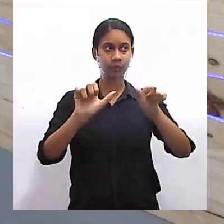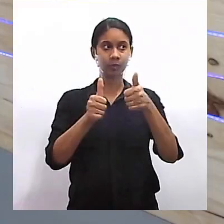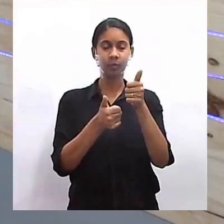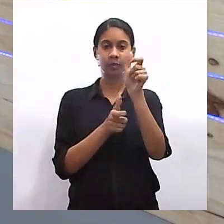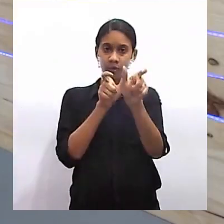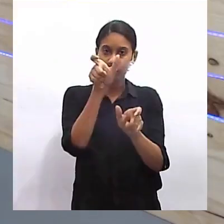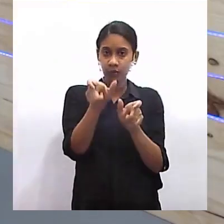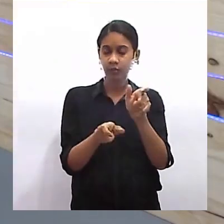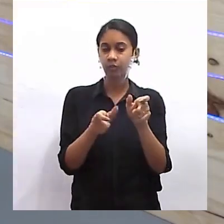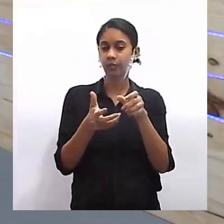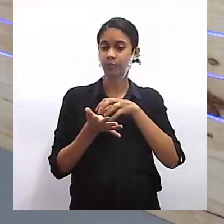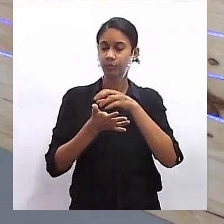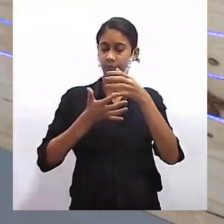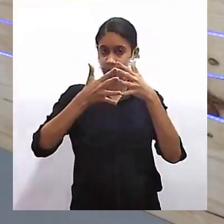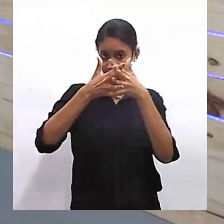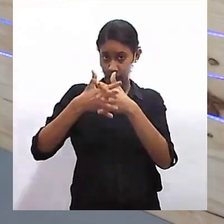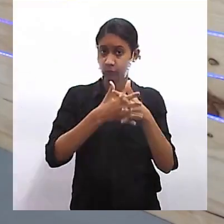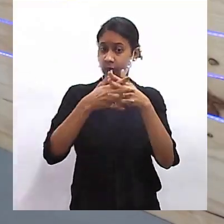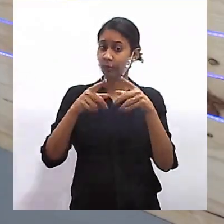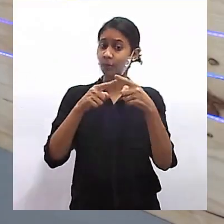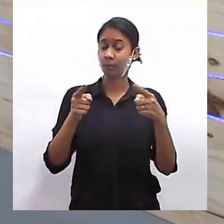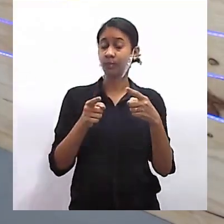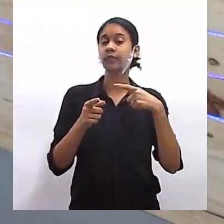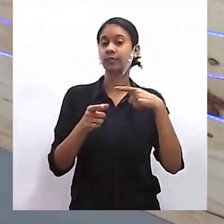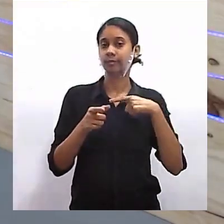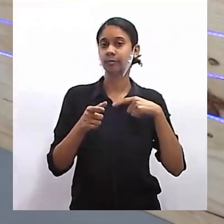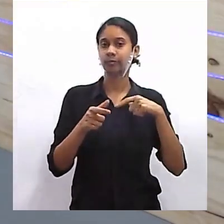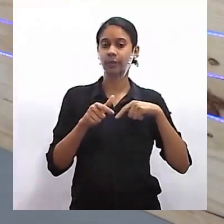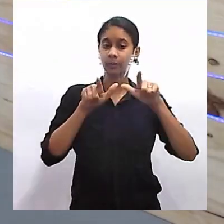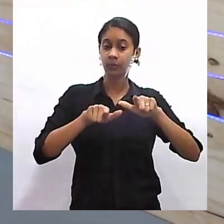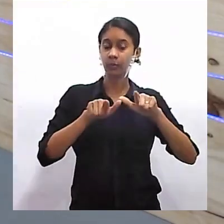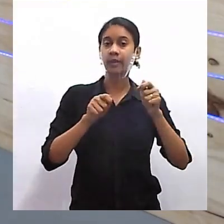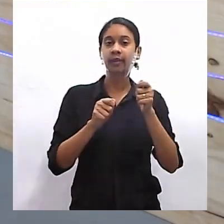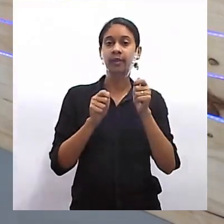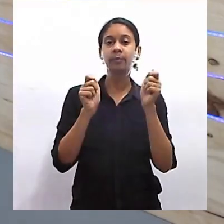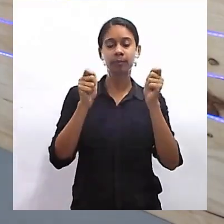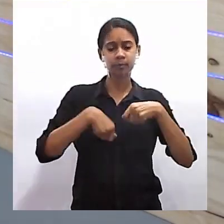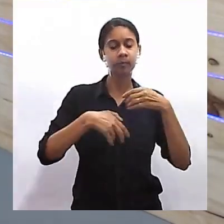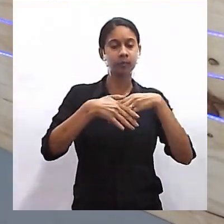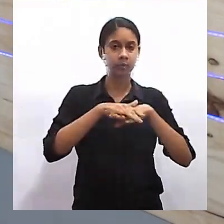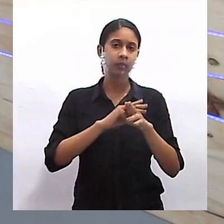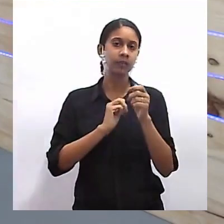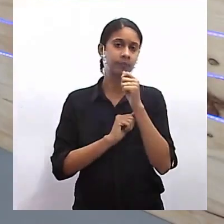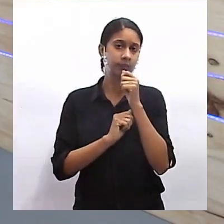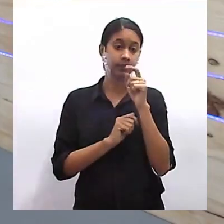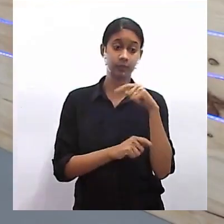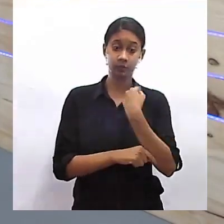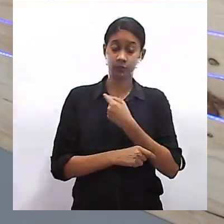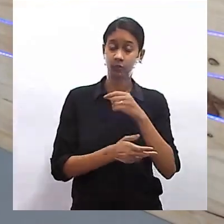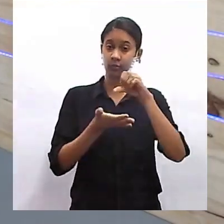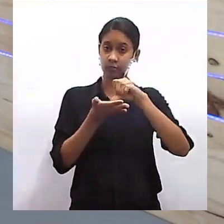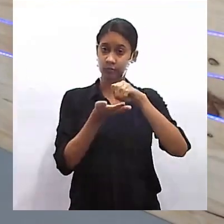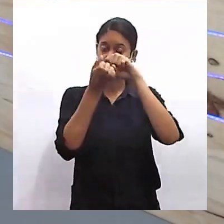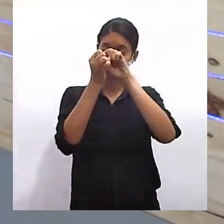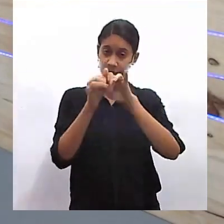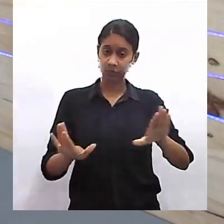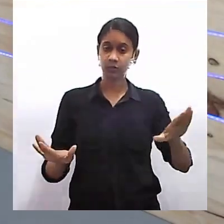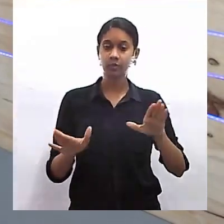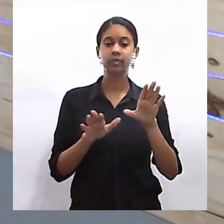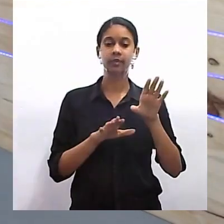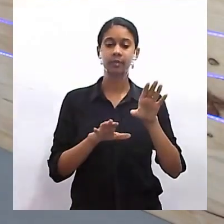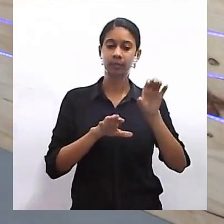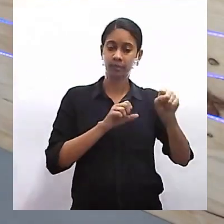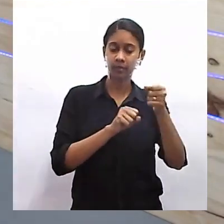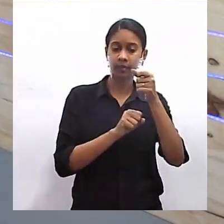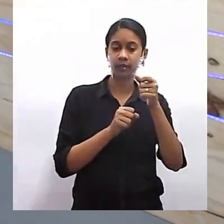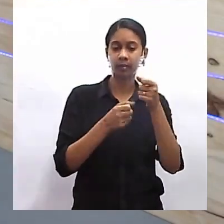no caminhão, mas sobra espaço. Aí é onde entra a gente, como CD, pega pessoas mesmo de carga e descarga